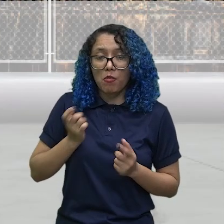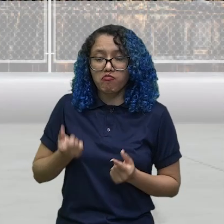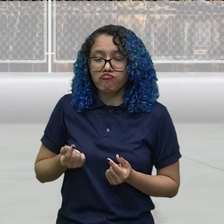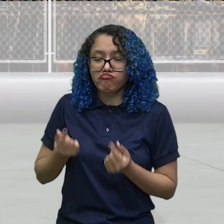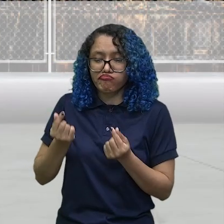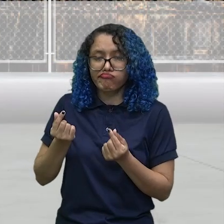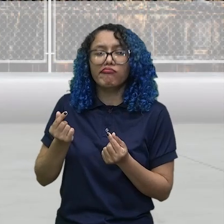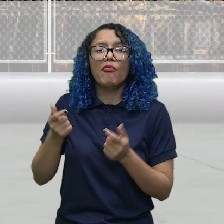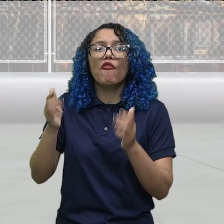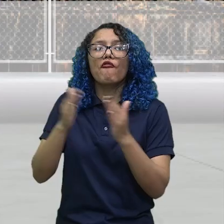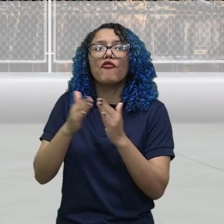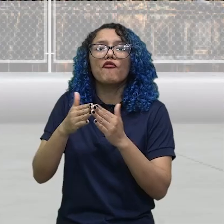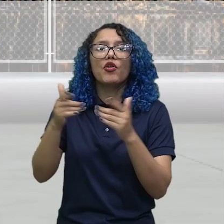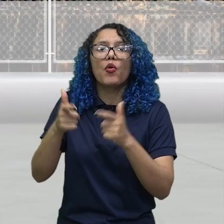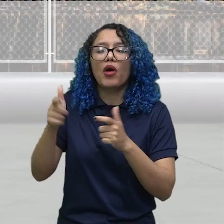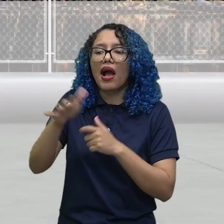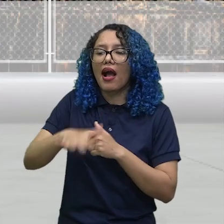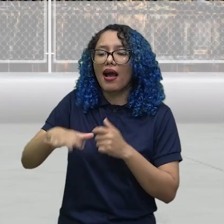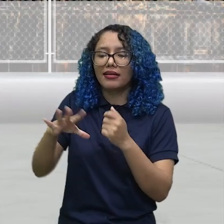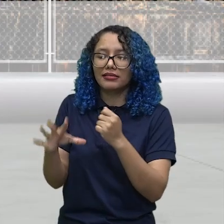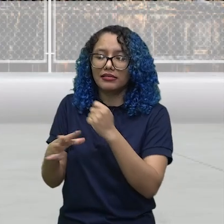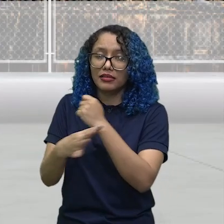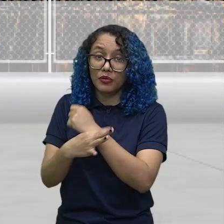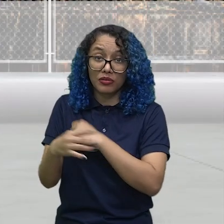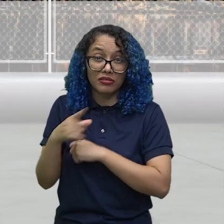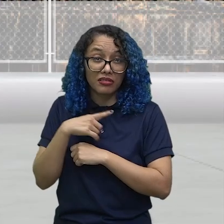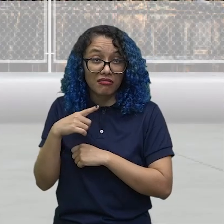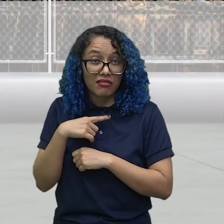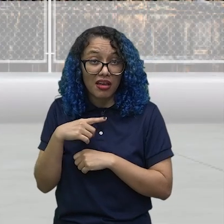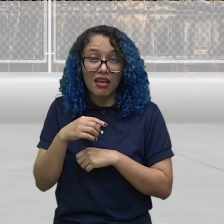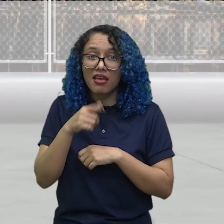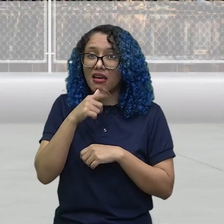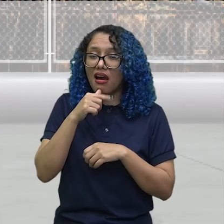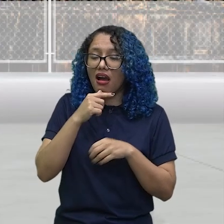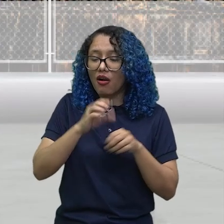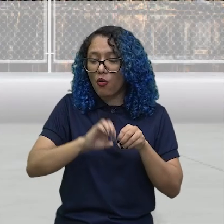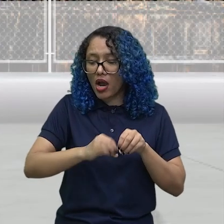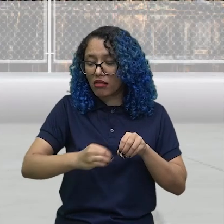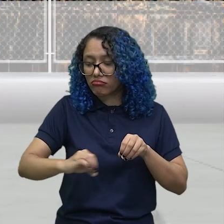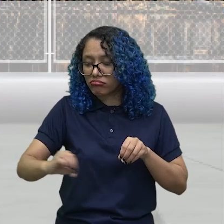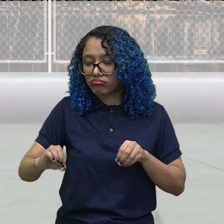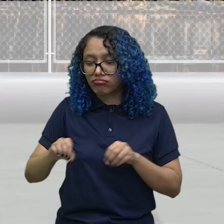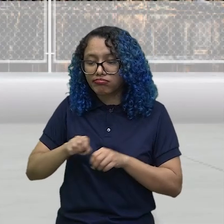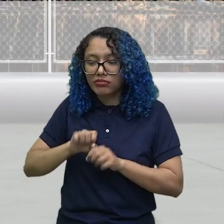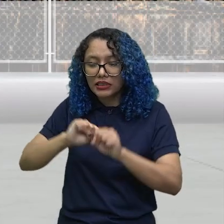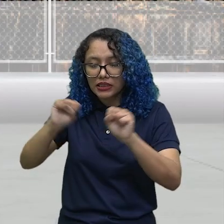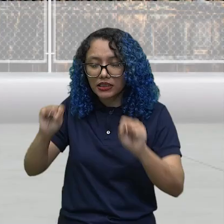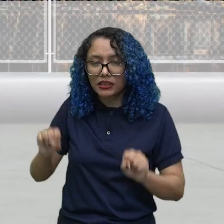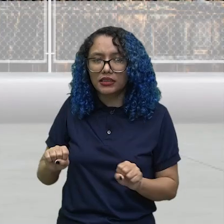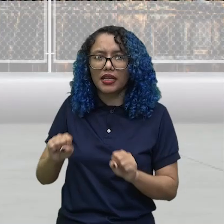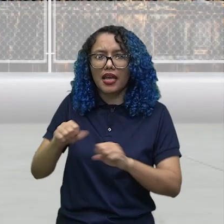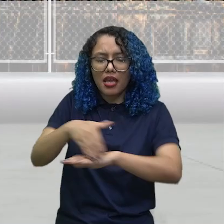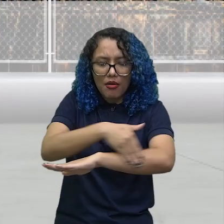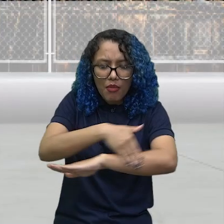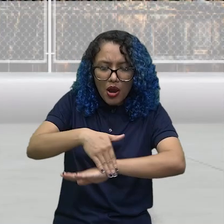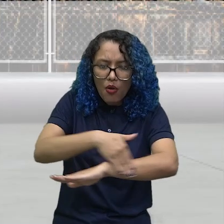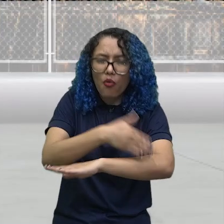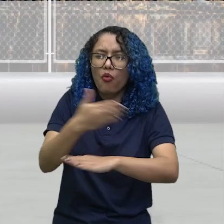os bairros onde tem mais segurança, onde tem água encanada, onde tem pavimentação asfáltica, onde a gente